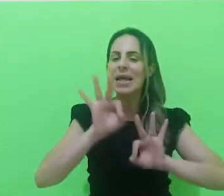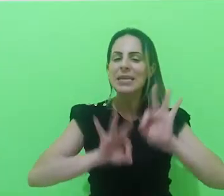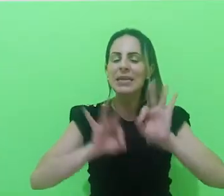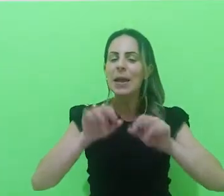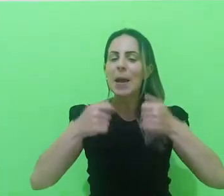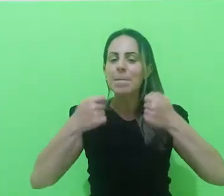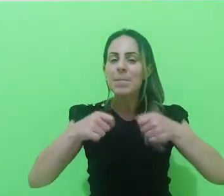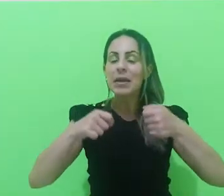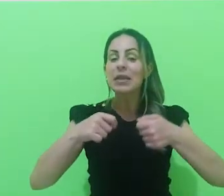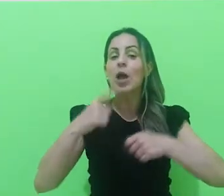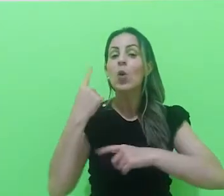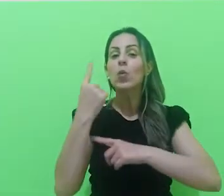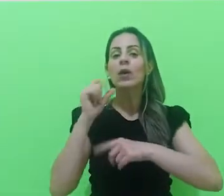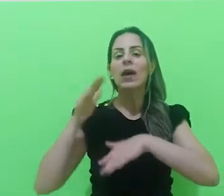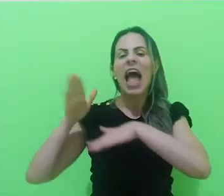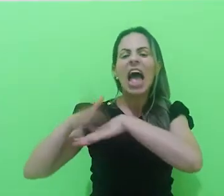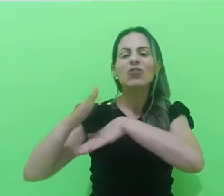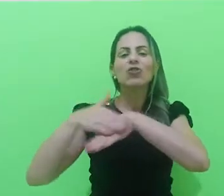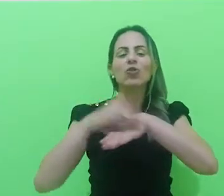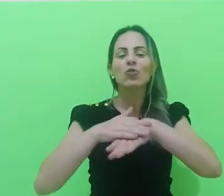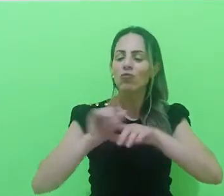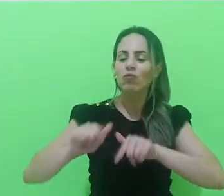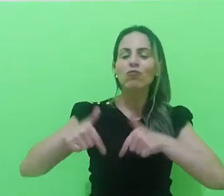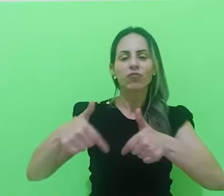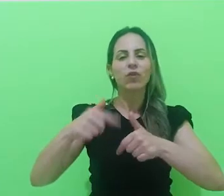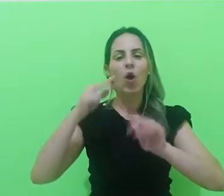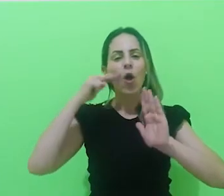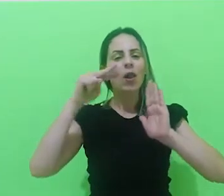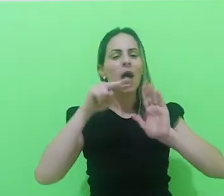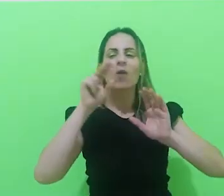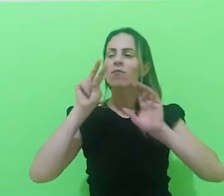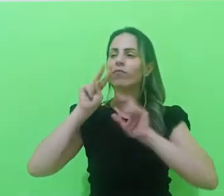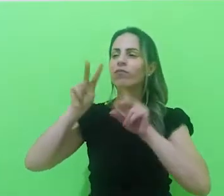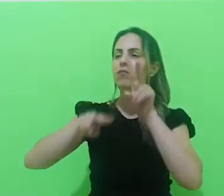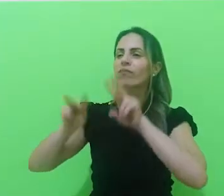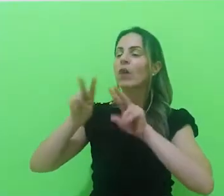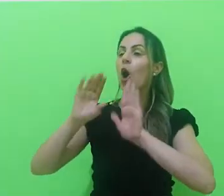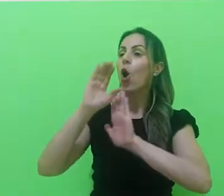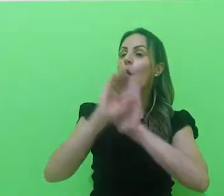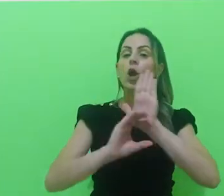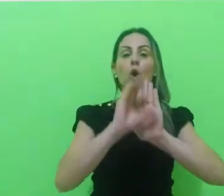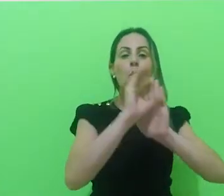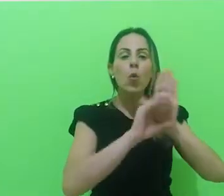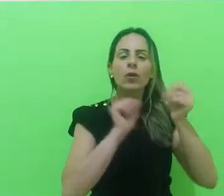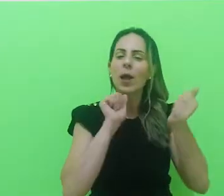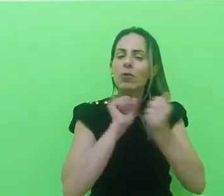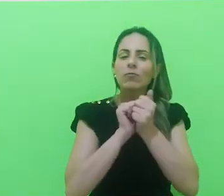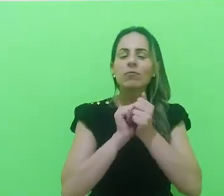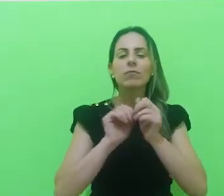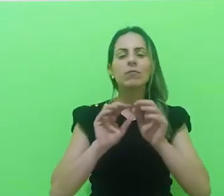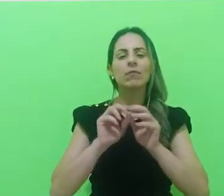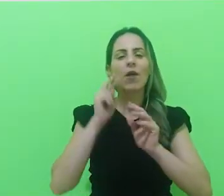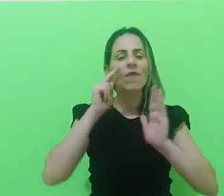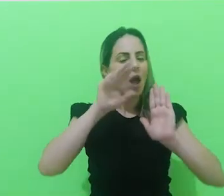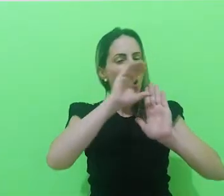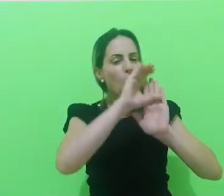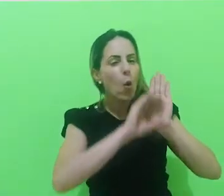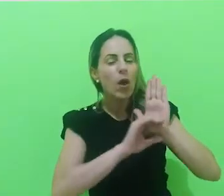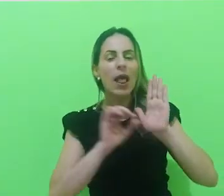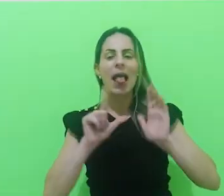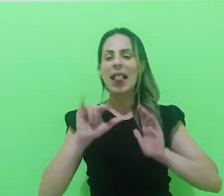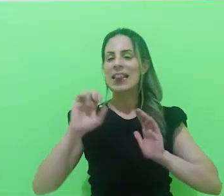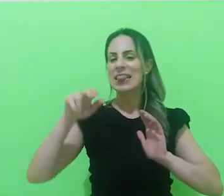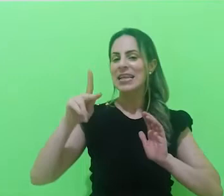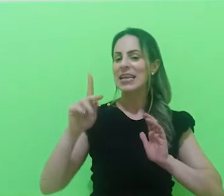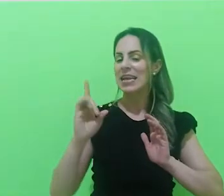precisar de uma coisinha, atitude. Comece a olhar os currículos de pessoas que têm próximo a você, os currículos de LinkedIn e